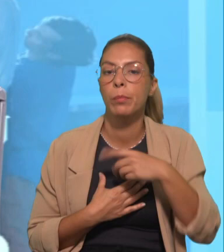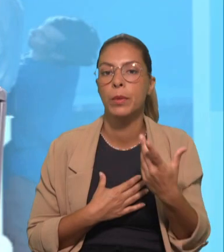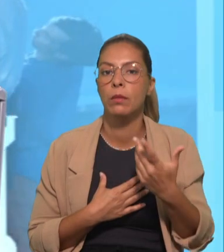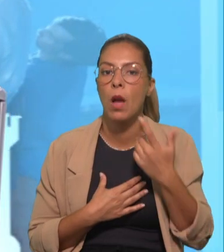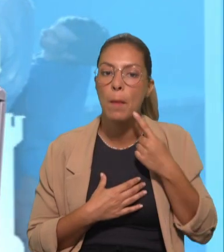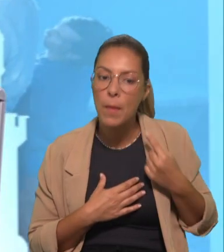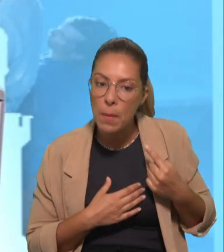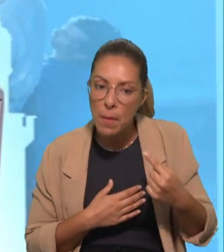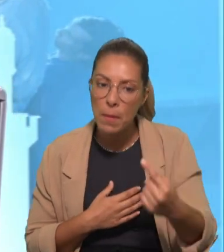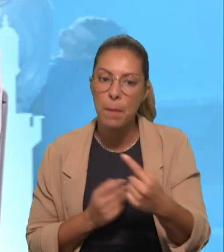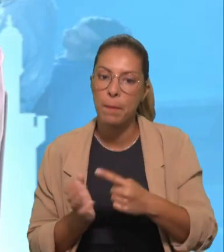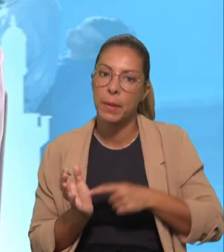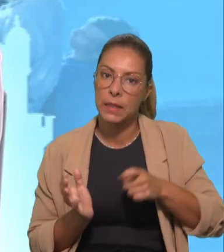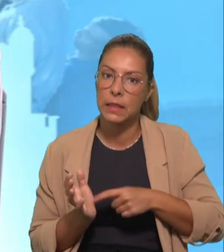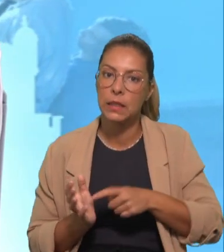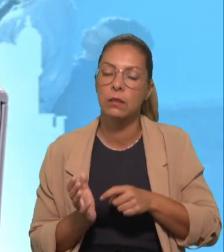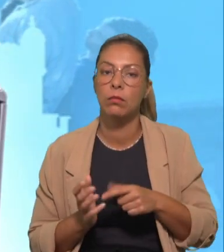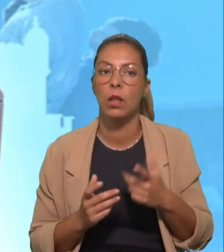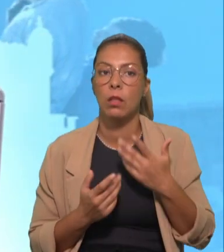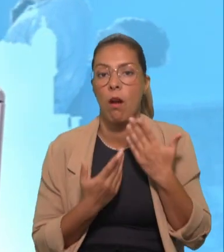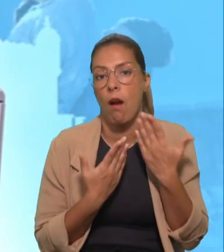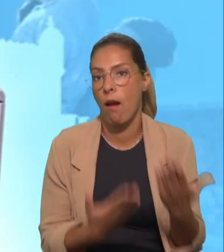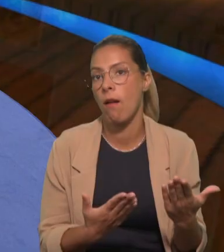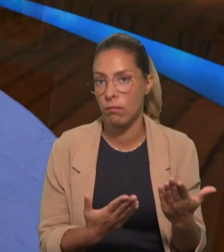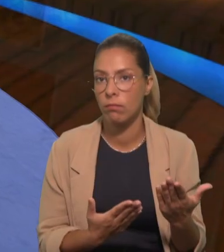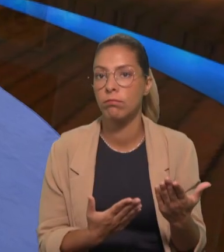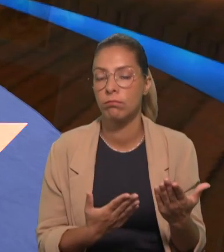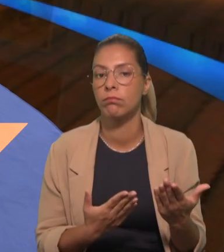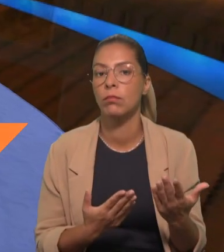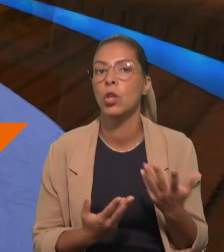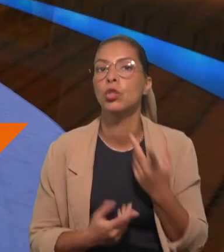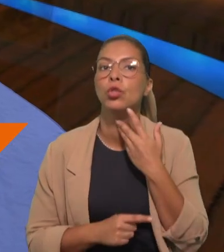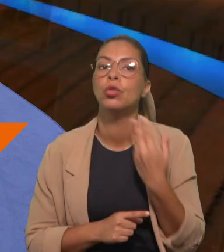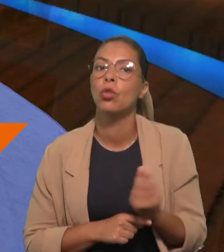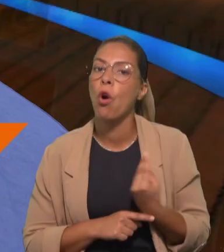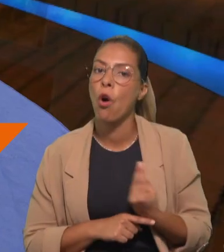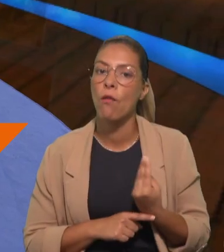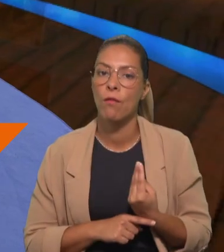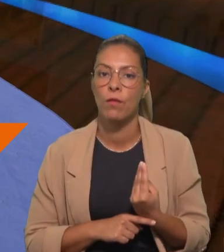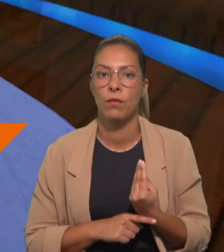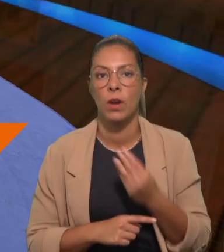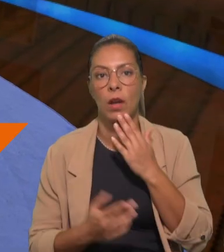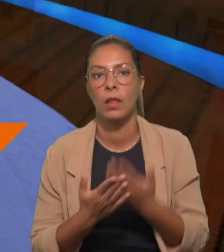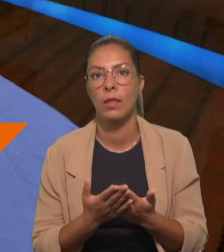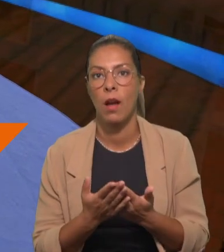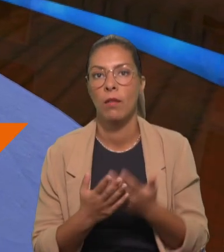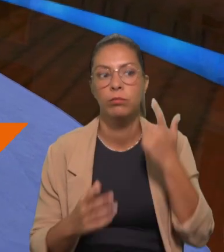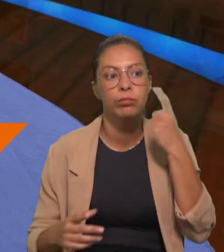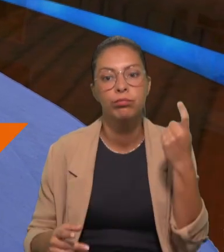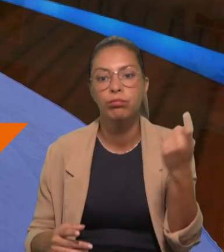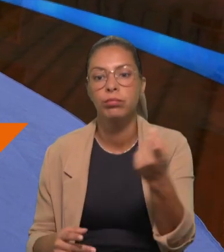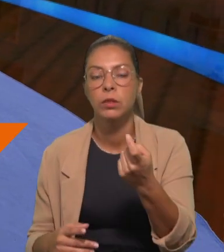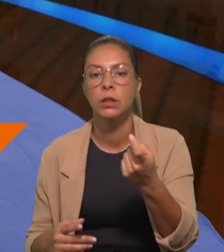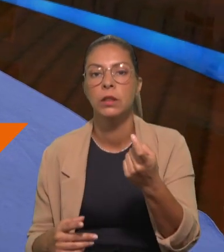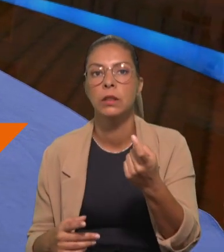mim, tem resposta aqui. E às vezes os jovens nem sequer conseguem dar nome a essa busca, não é? E por